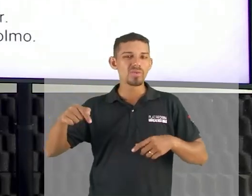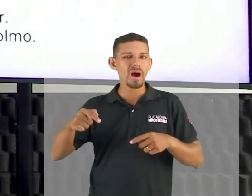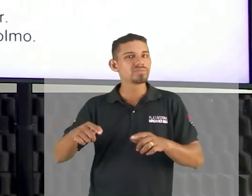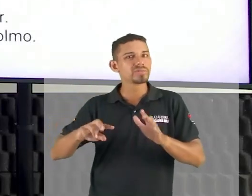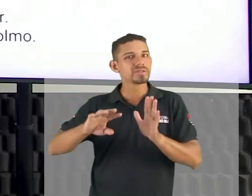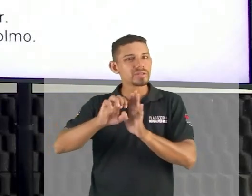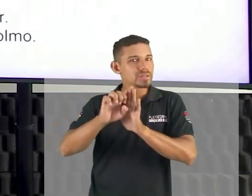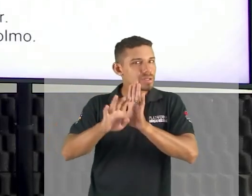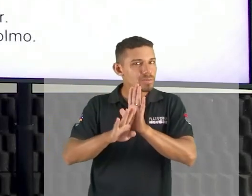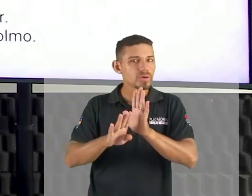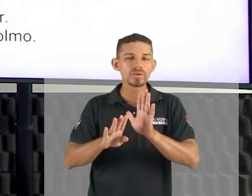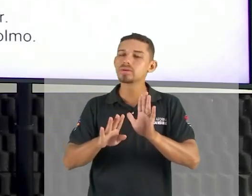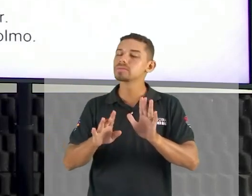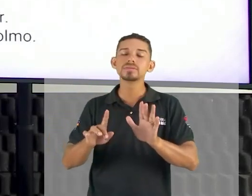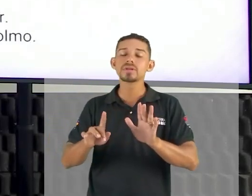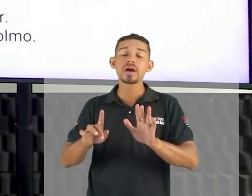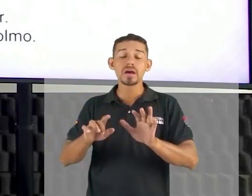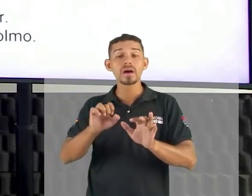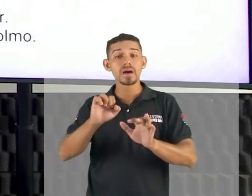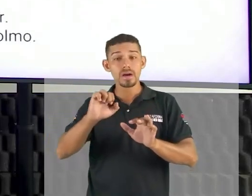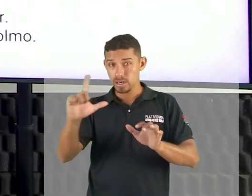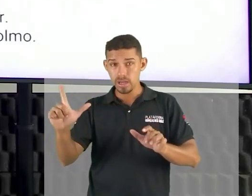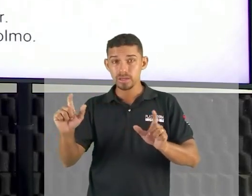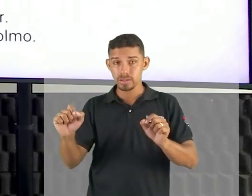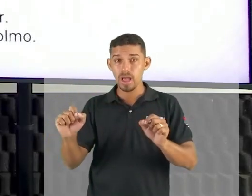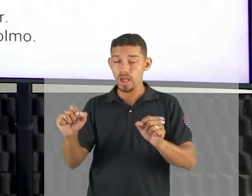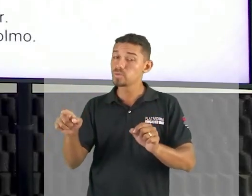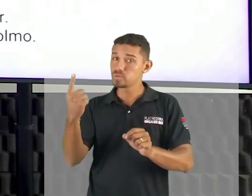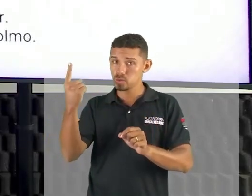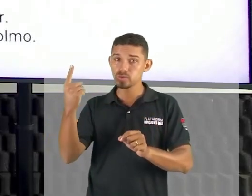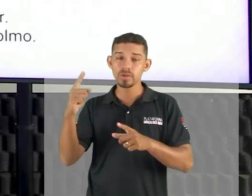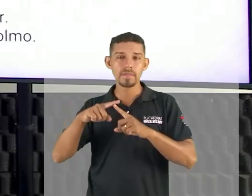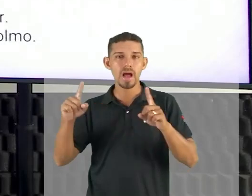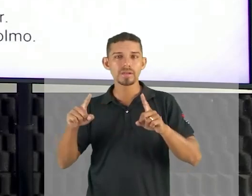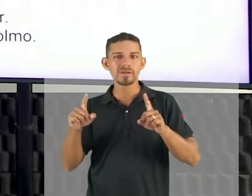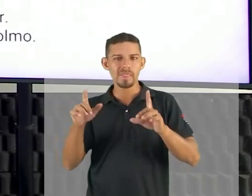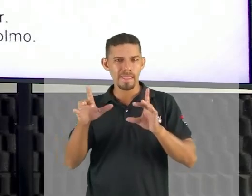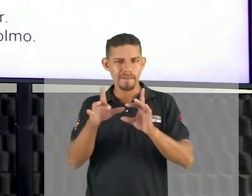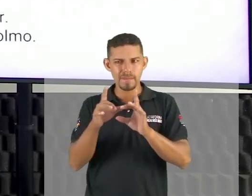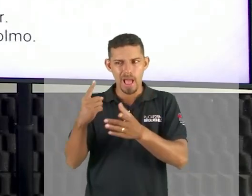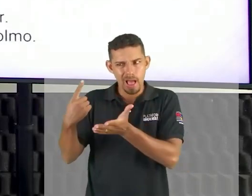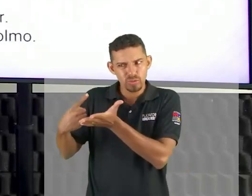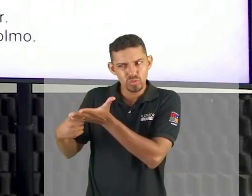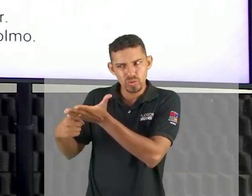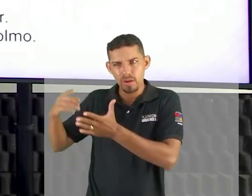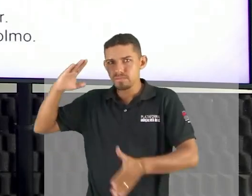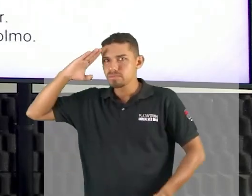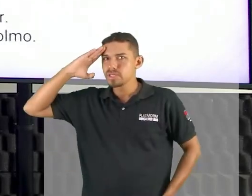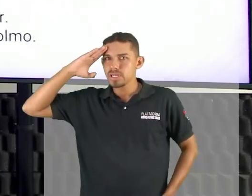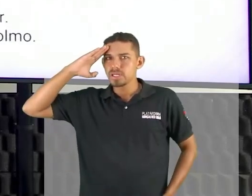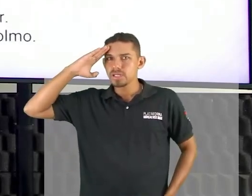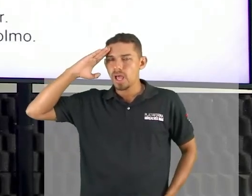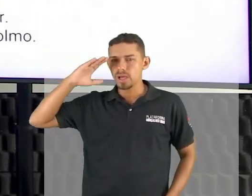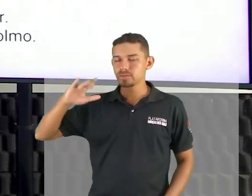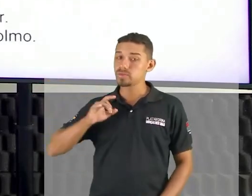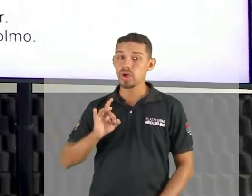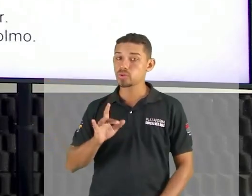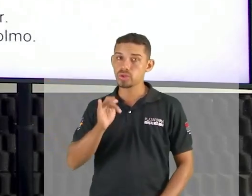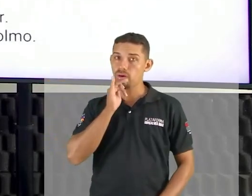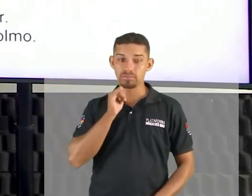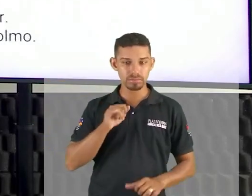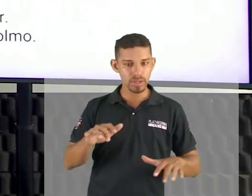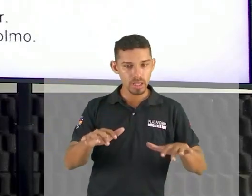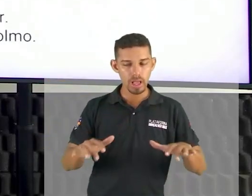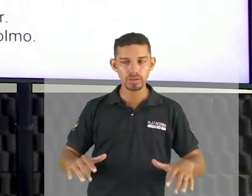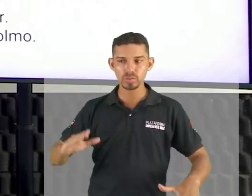Guerra Fria. Claro que ele é um dos símbolos, mas quando se trata dessas alianças militares, tá? Não é só do território,